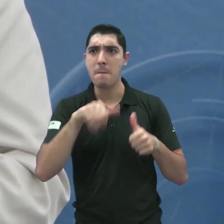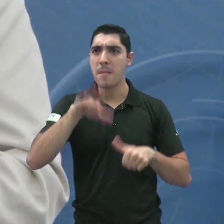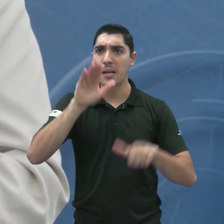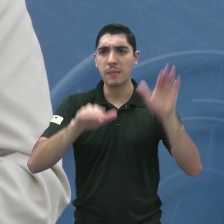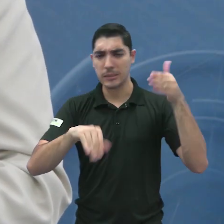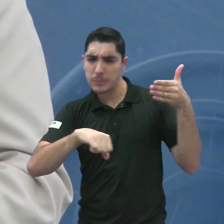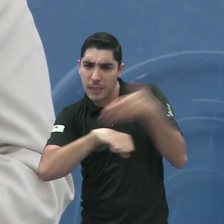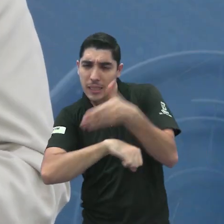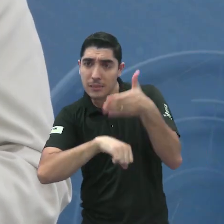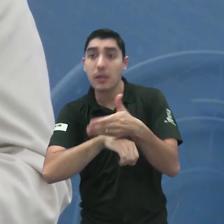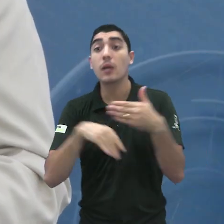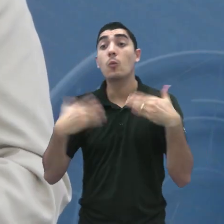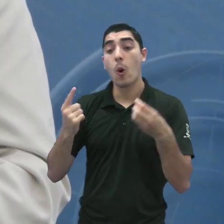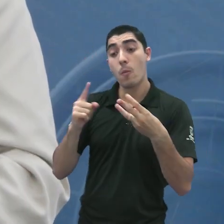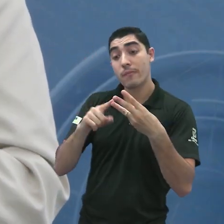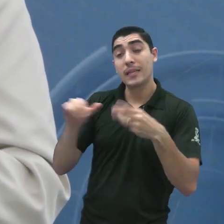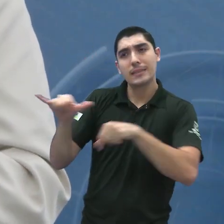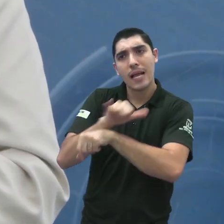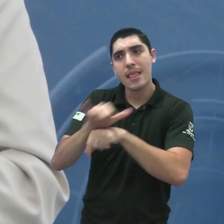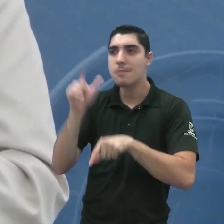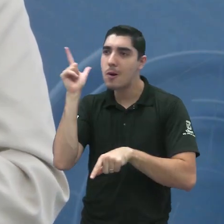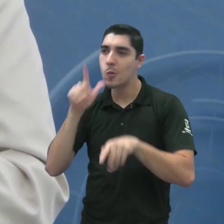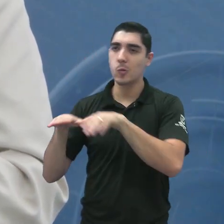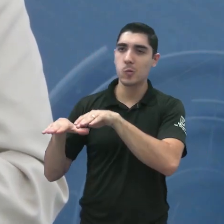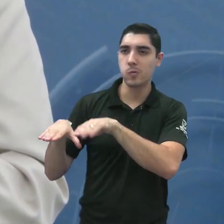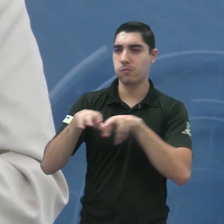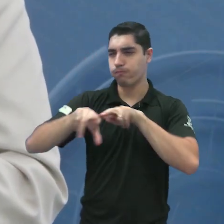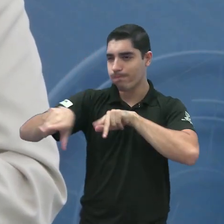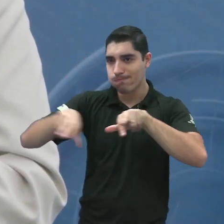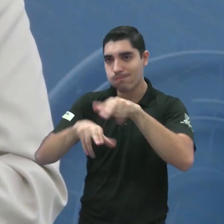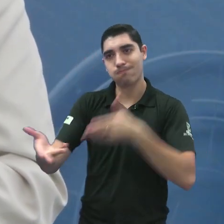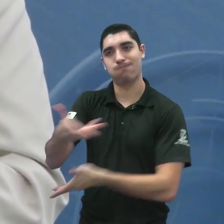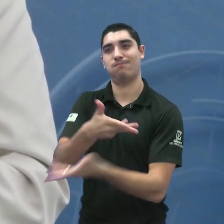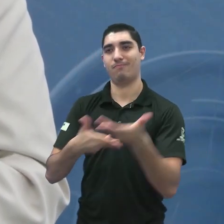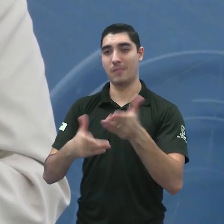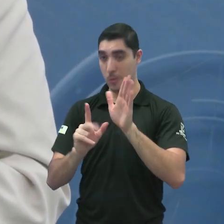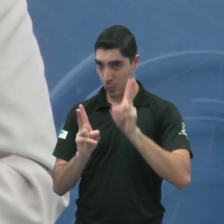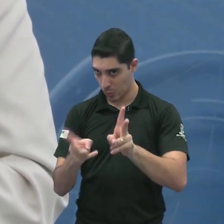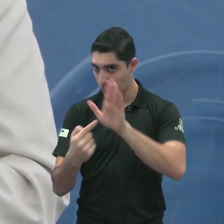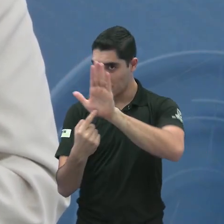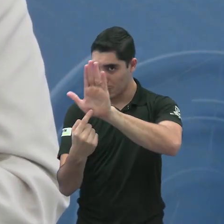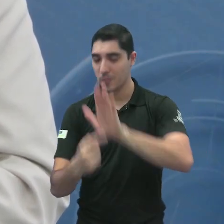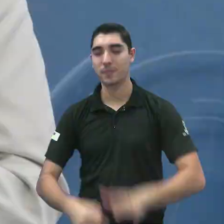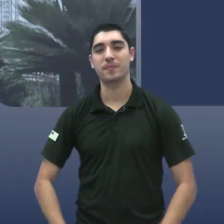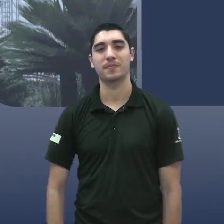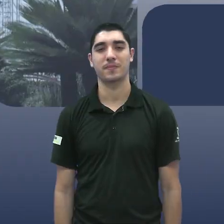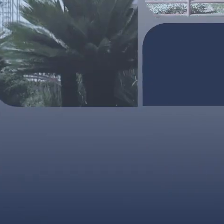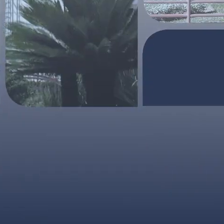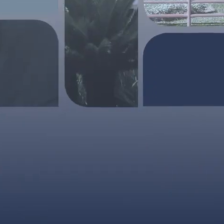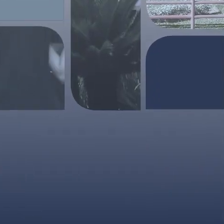participação feminina e também os caminhos para mais diversidade. Fique com a gente.